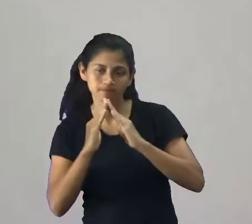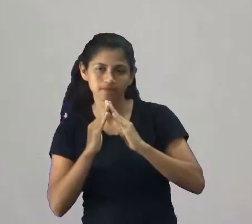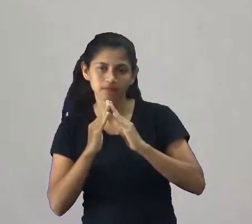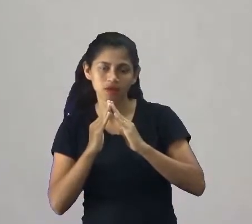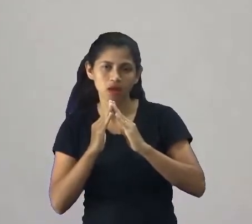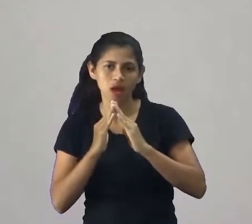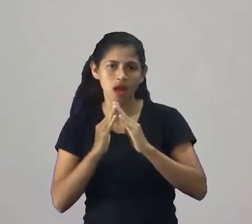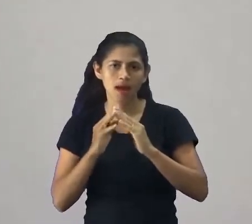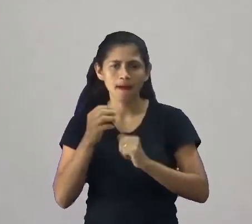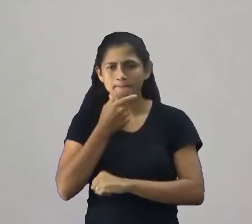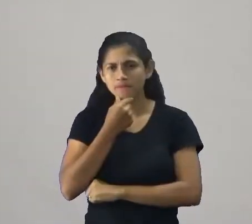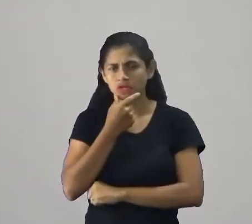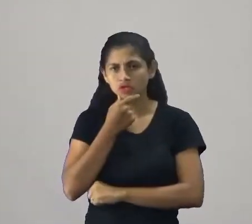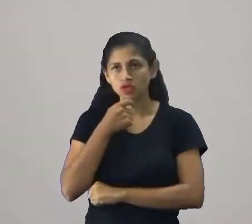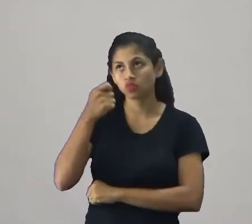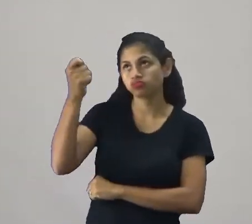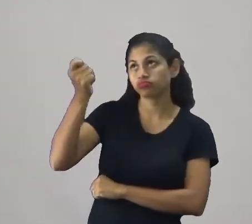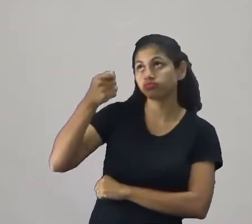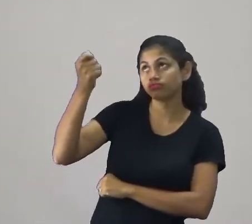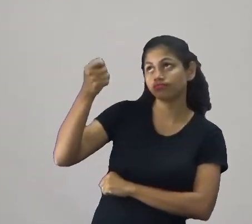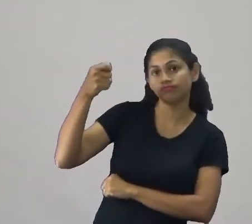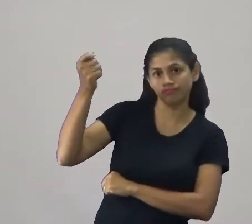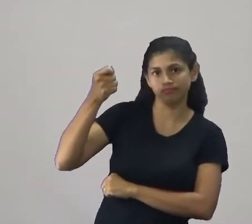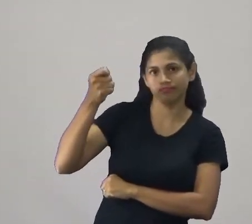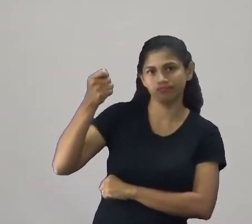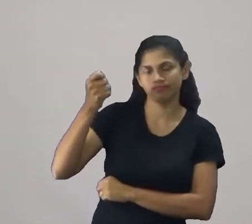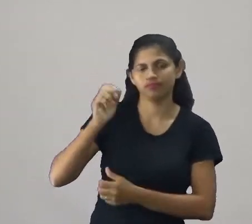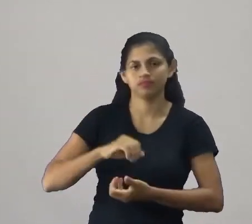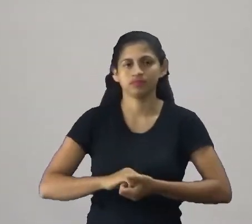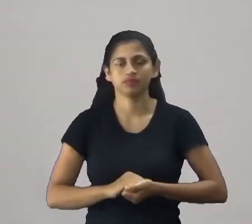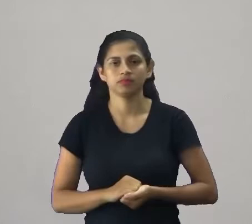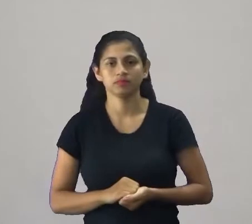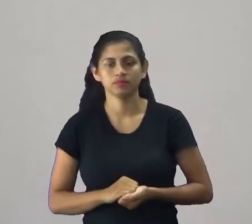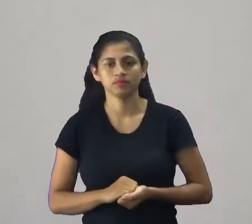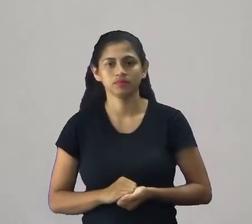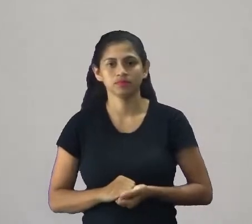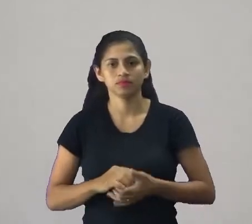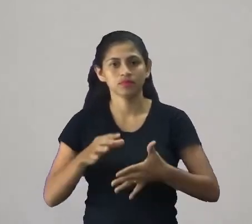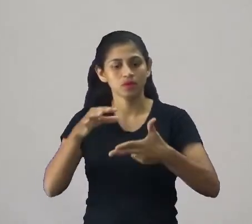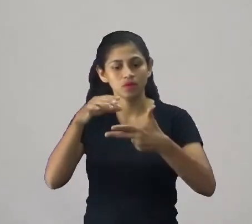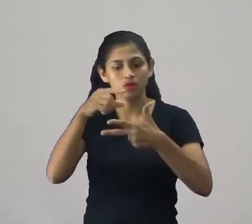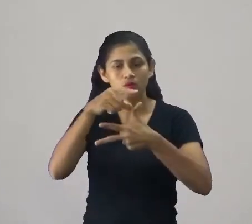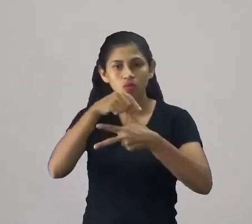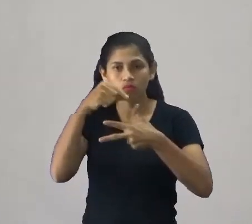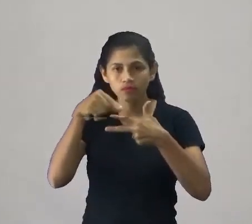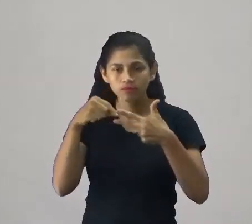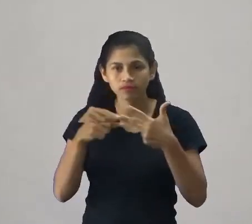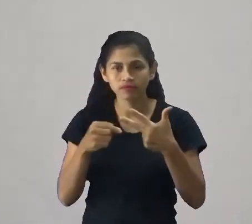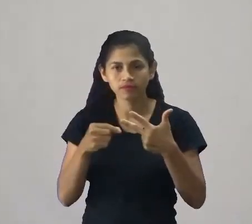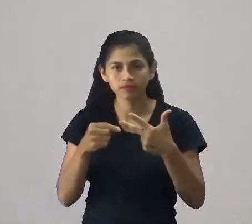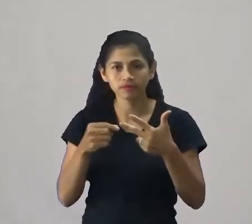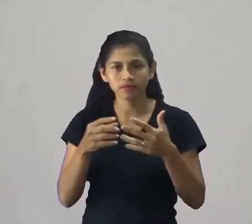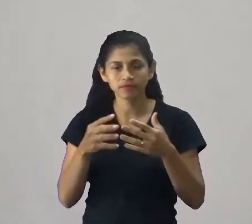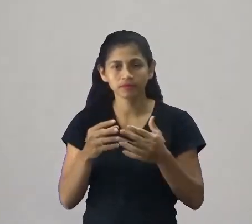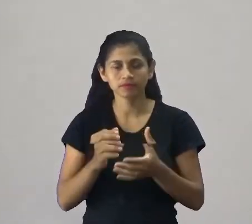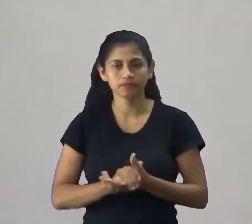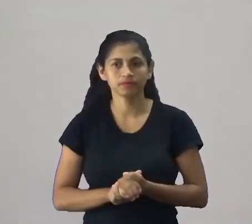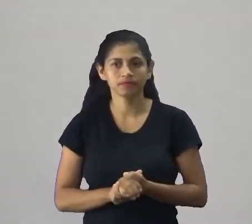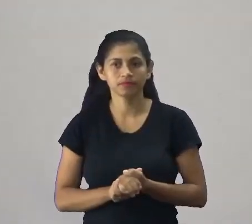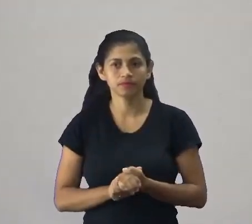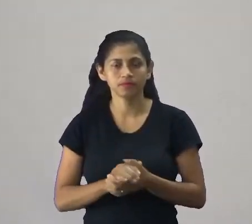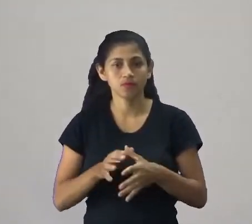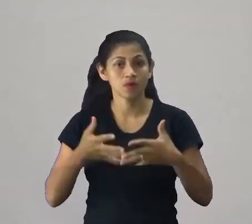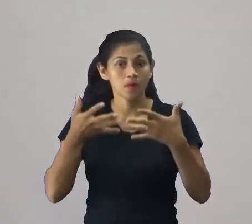soltar pipa. Quando eu disse, aqui, o Enem, ele vai pegar assim a sua alma e vai dizer assim, ó,